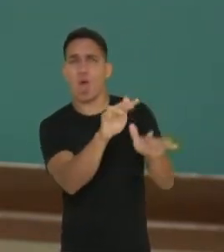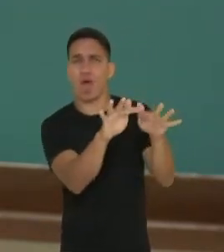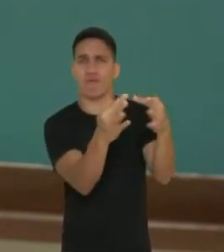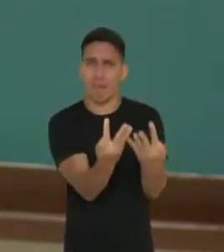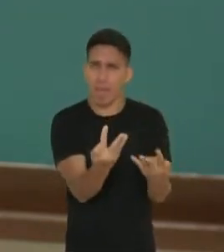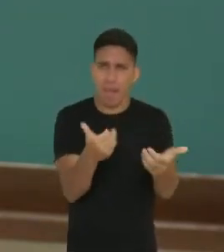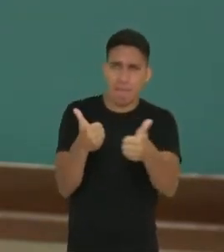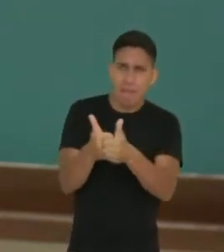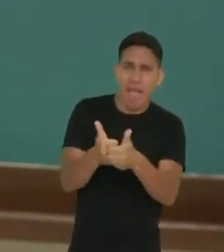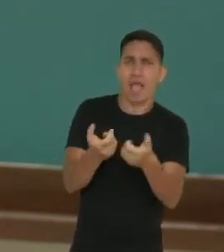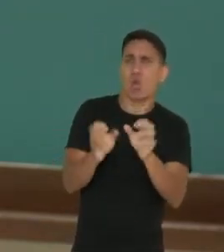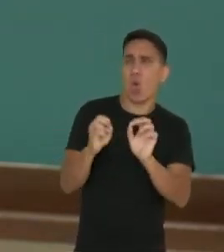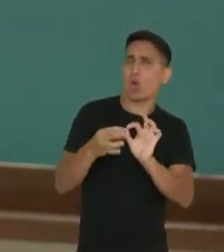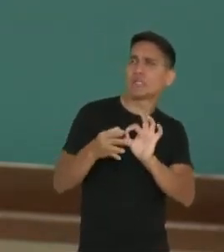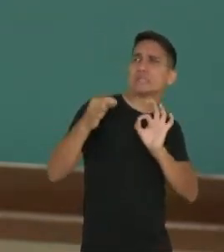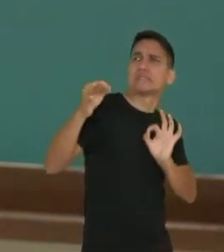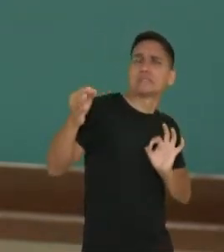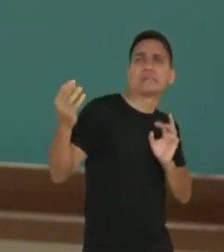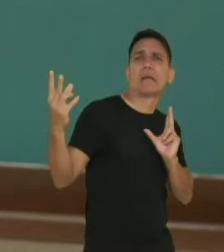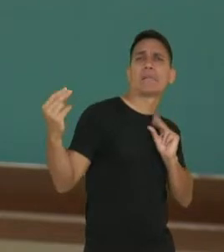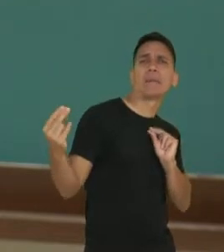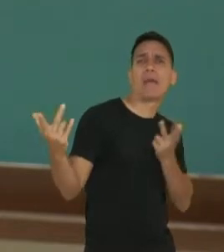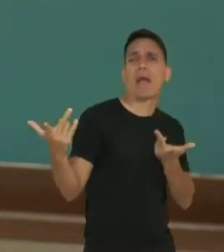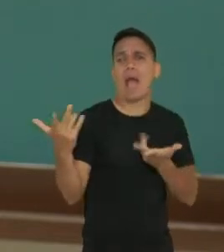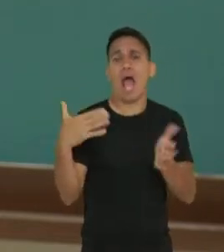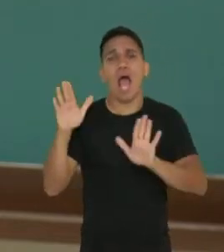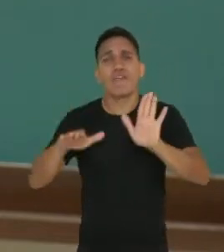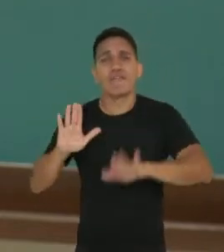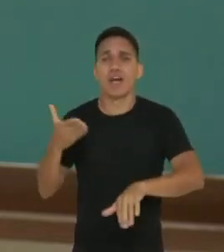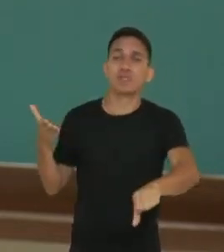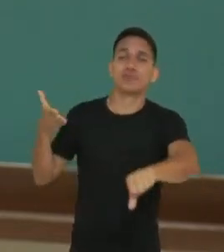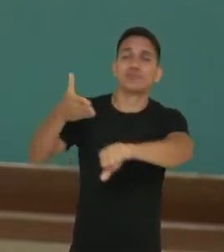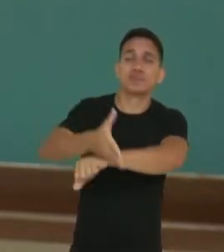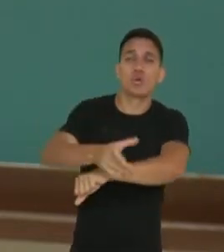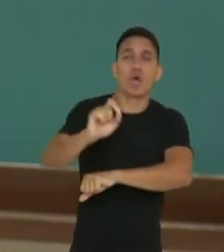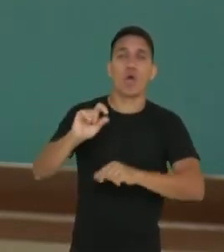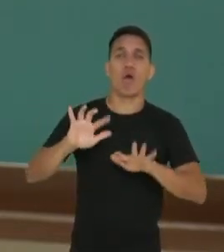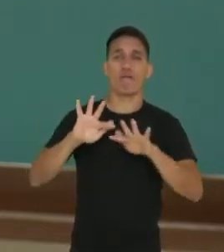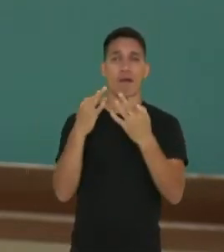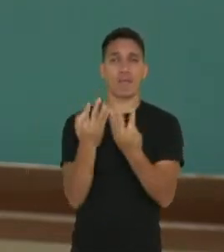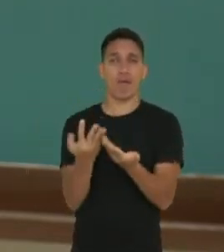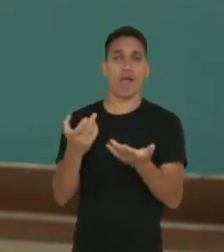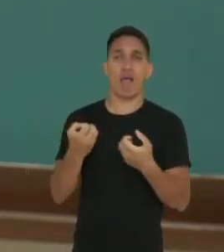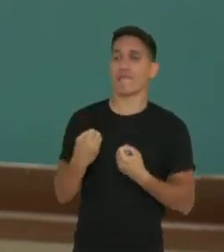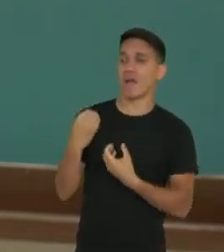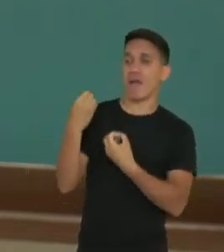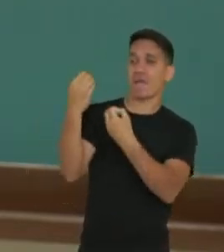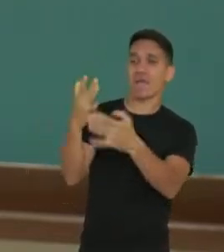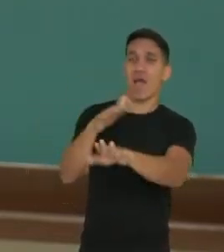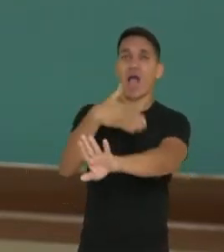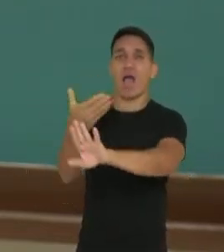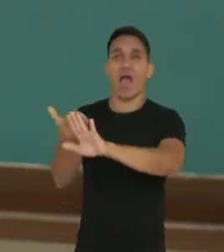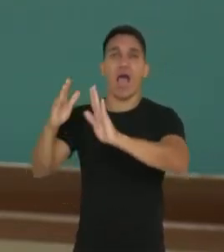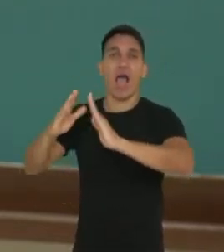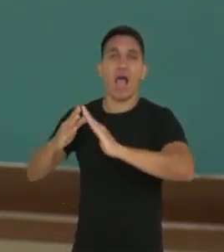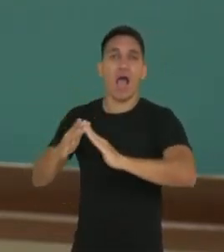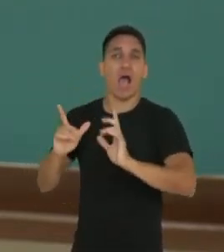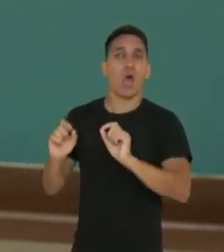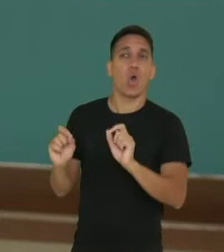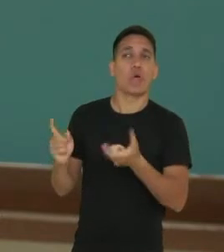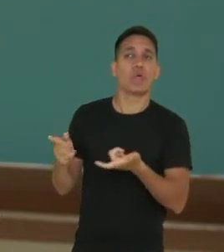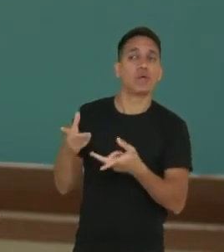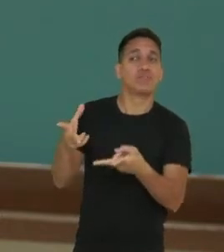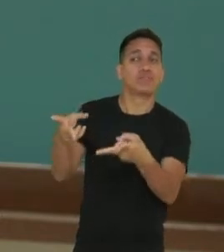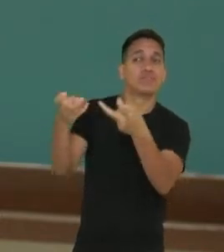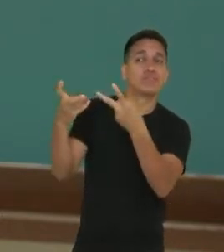próximos ou distantes. Às vezes a gente vai fazer uma visita, né, a um familiar, viaja até a casa deles e ouve